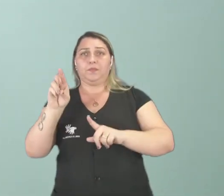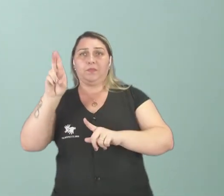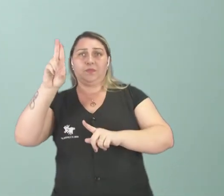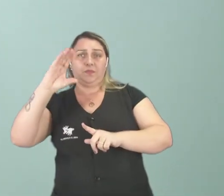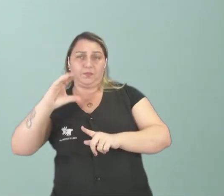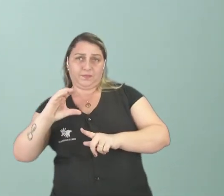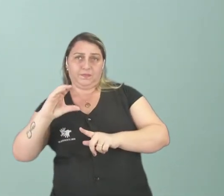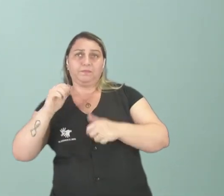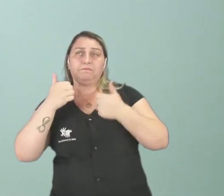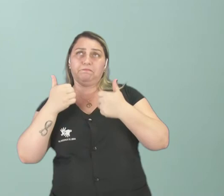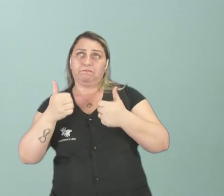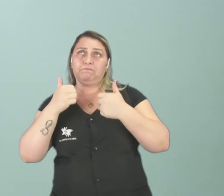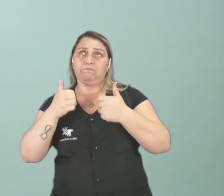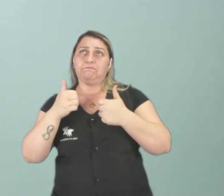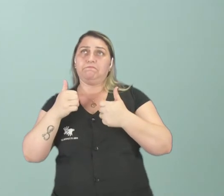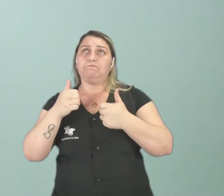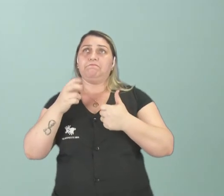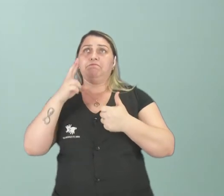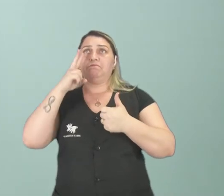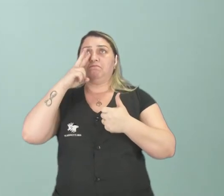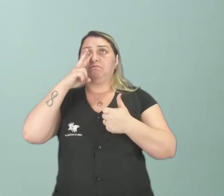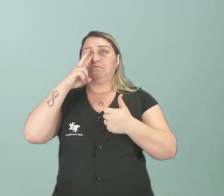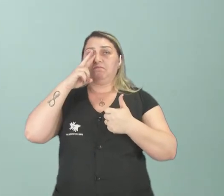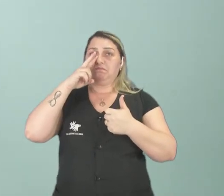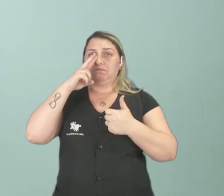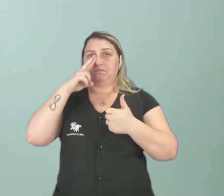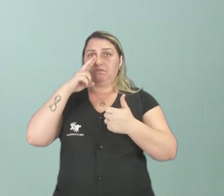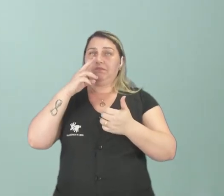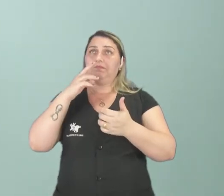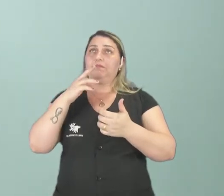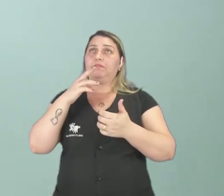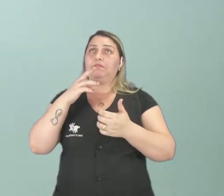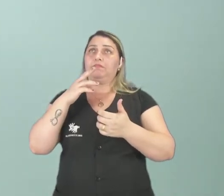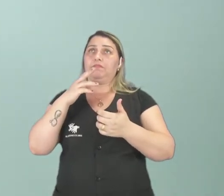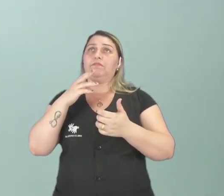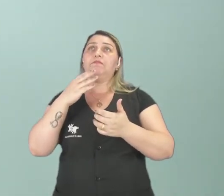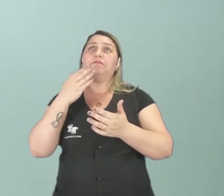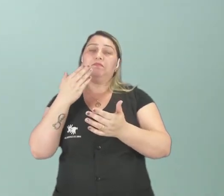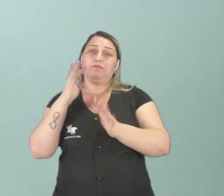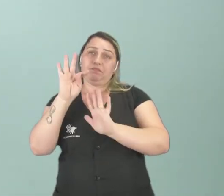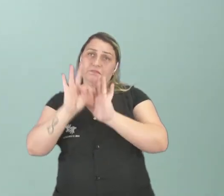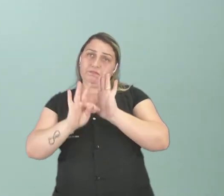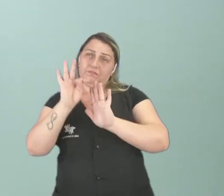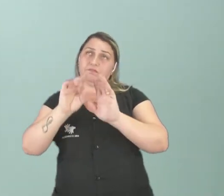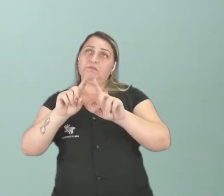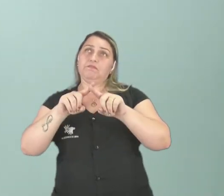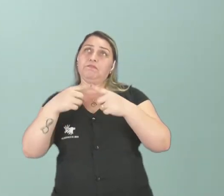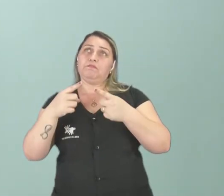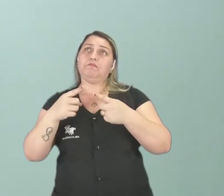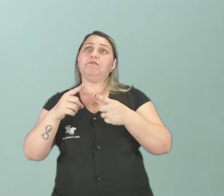Educ, tá? Para poder acompanhar não só o restante dos textos,